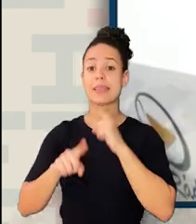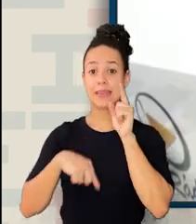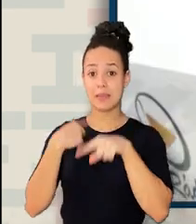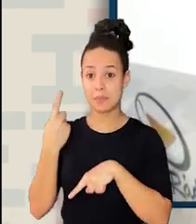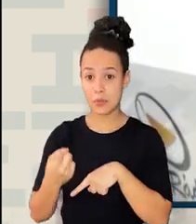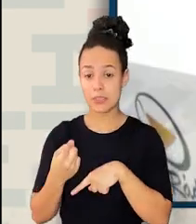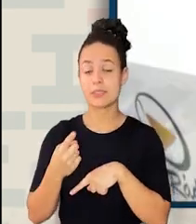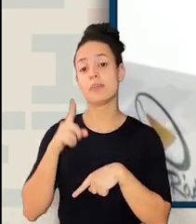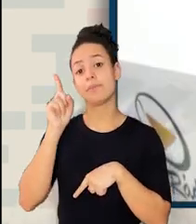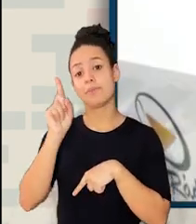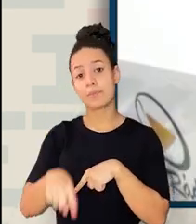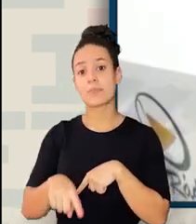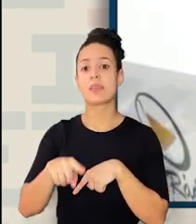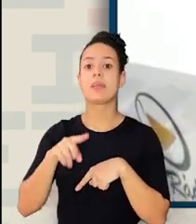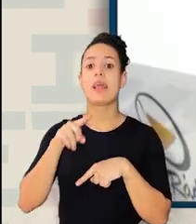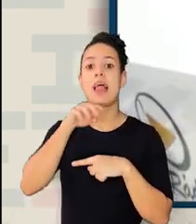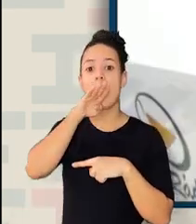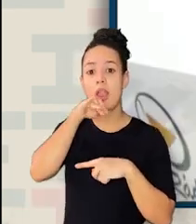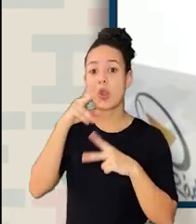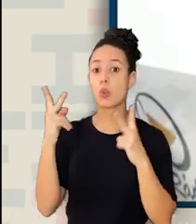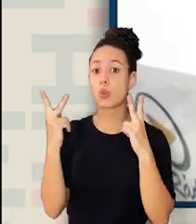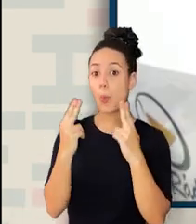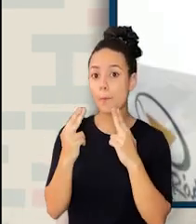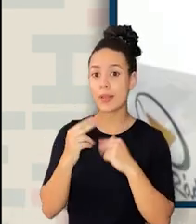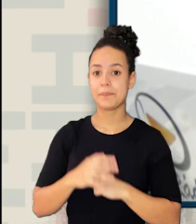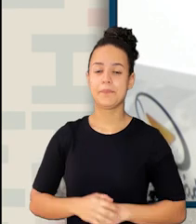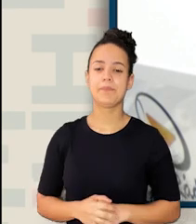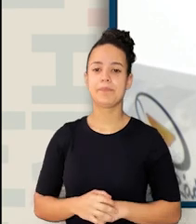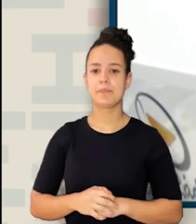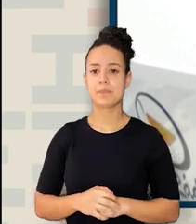Depois, você faz articulação dupla.